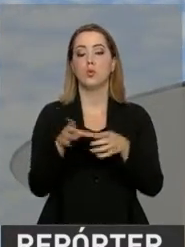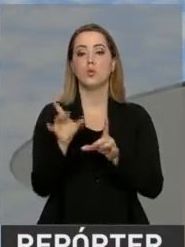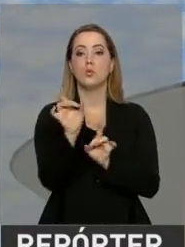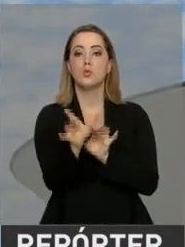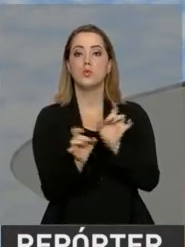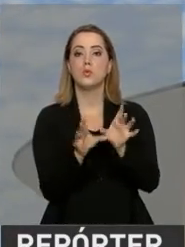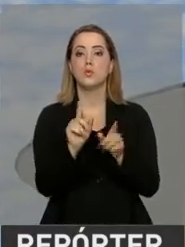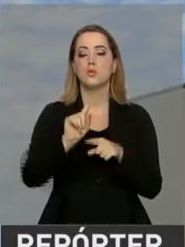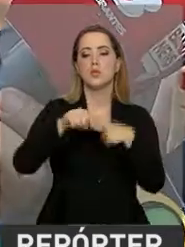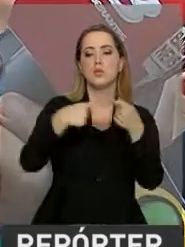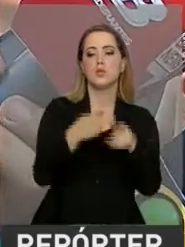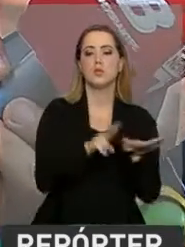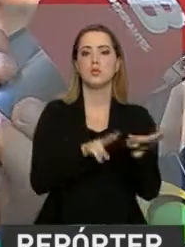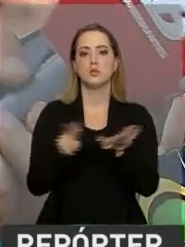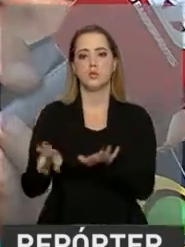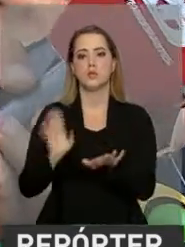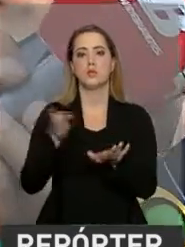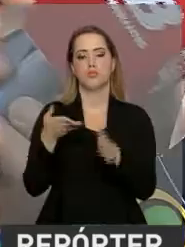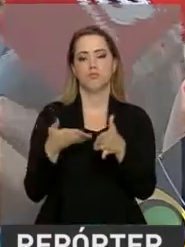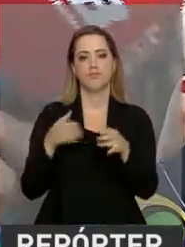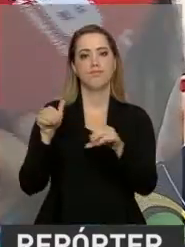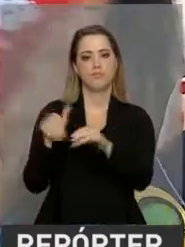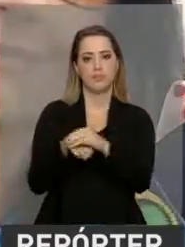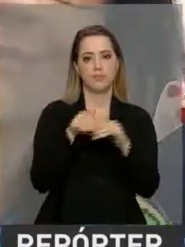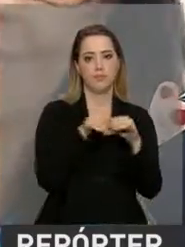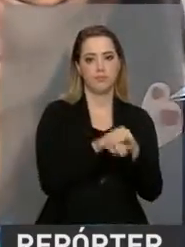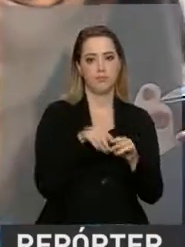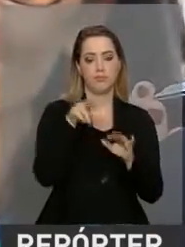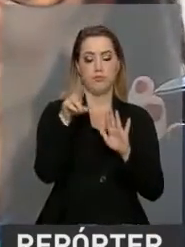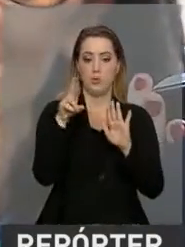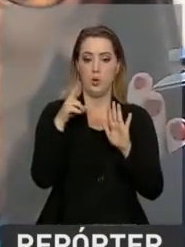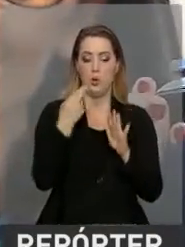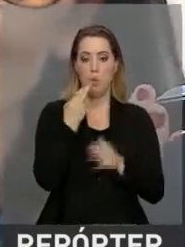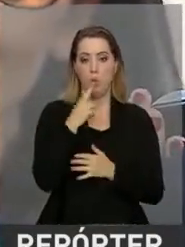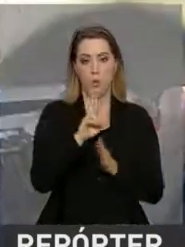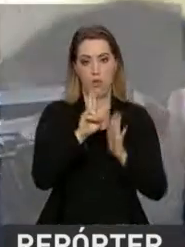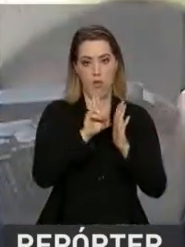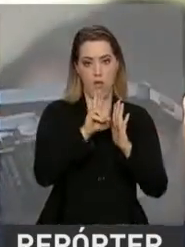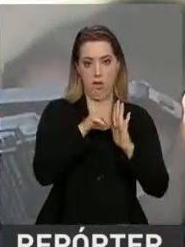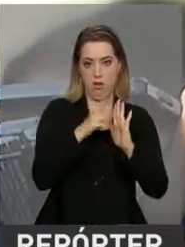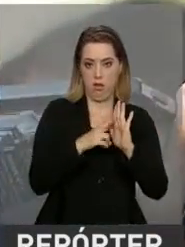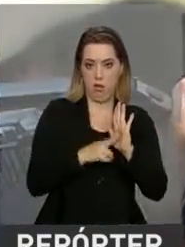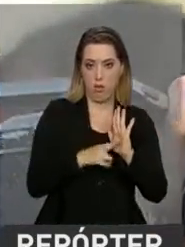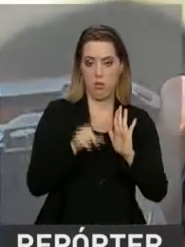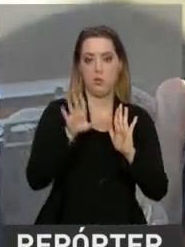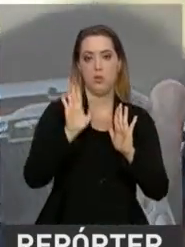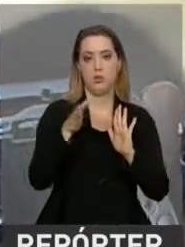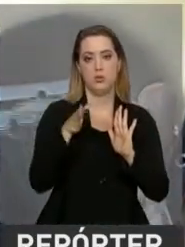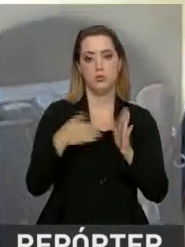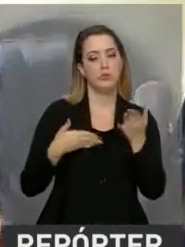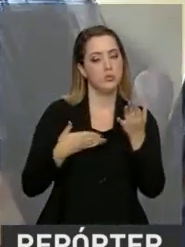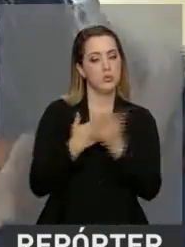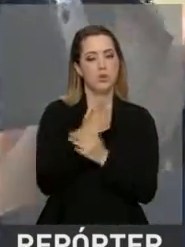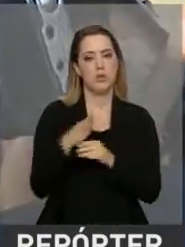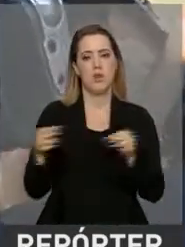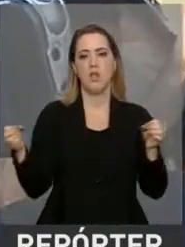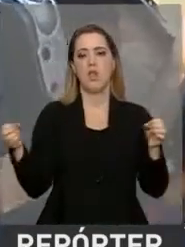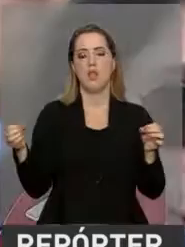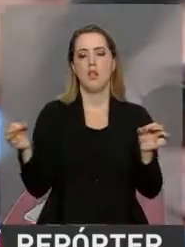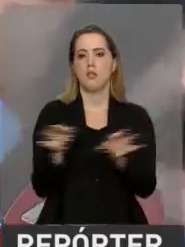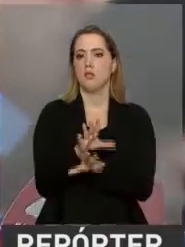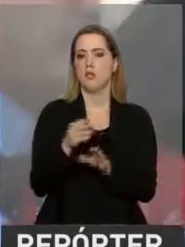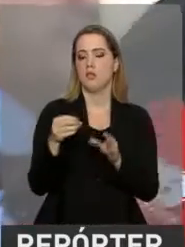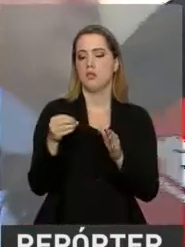na semana que vem e segundo o relator da proposta deputado darcísio perondi deve ter a votação concluída na casa até o final de outubro